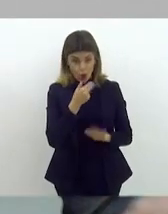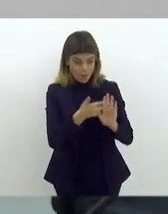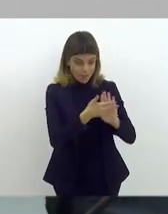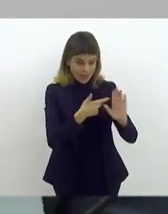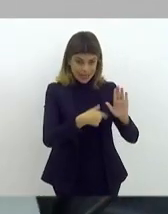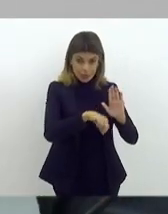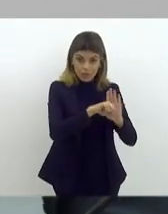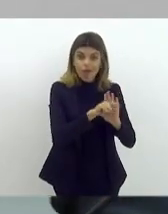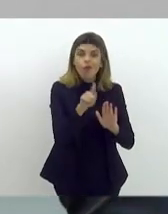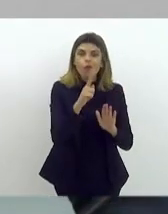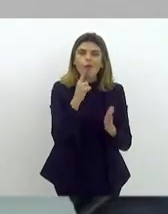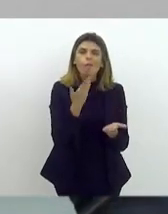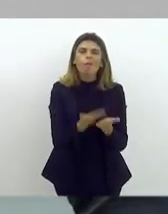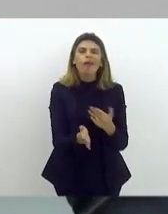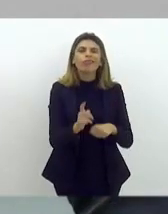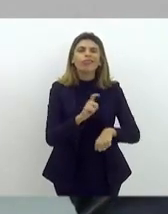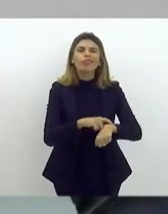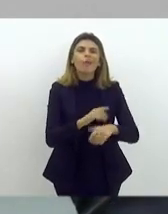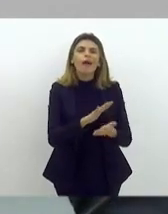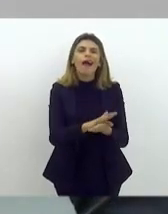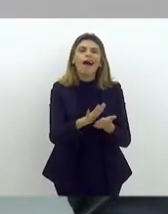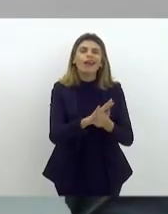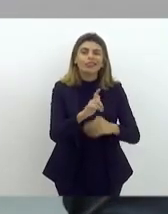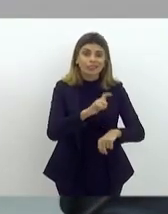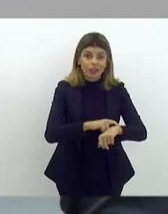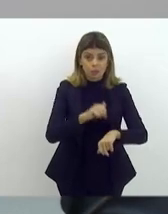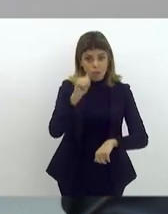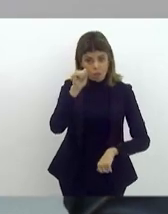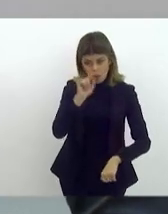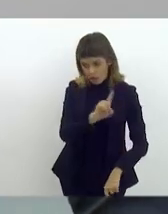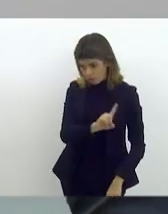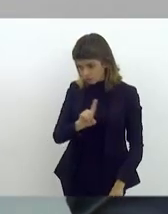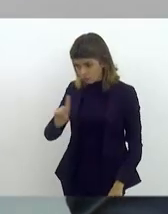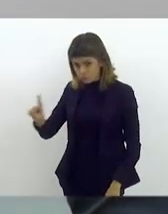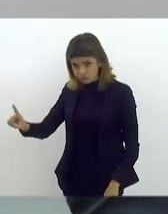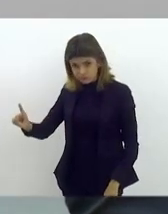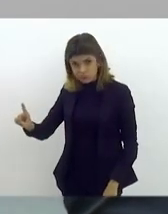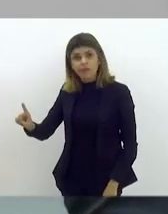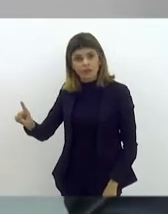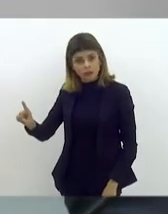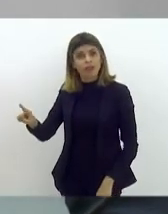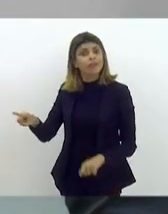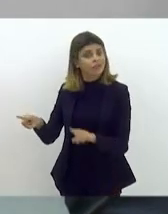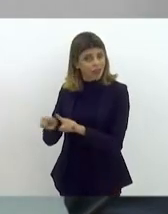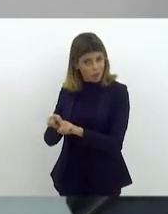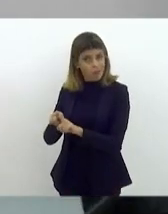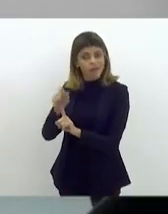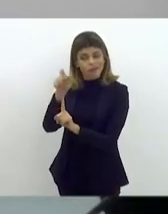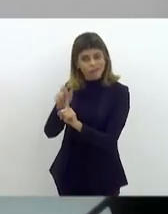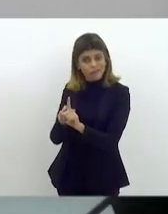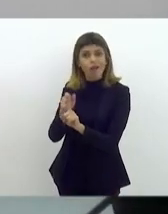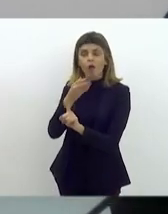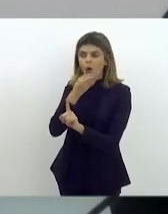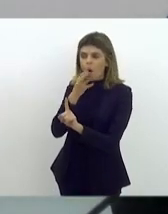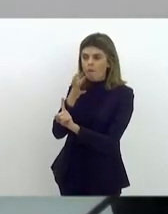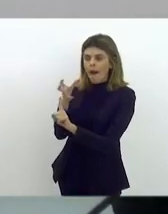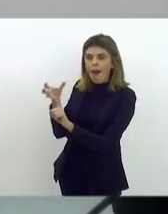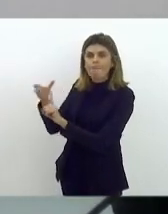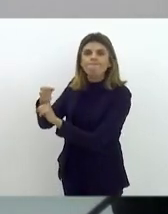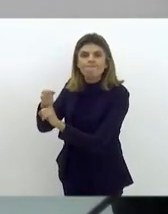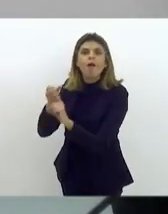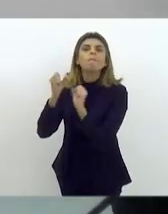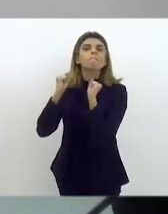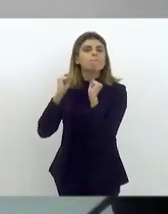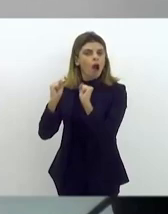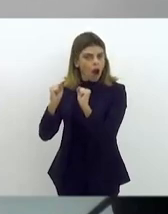gasta tempo fazendo isso e a ida dessa mulher da delegacia também é um estado de vulnera porque esse indivíduo pode estar circulando ela